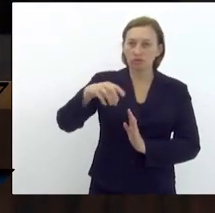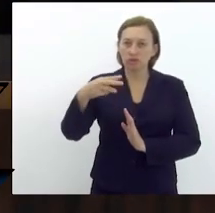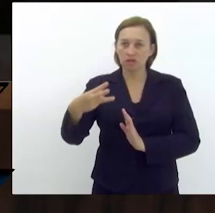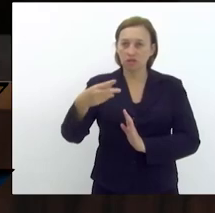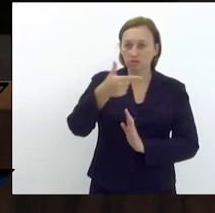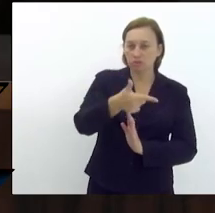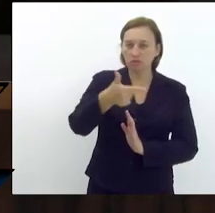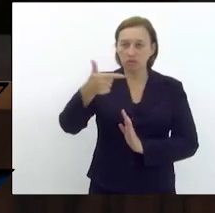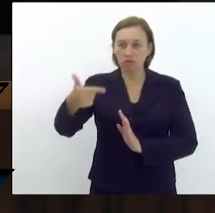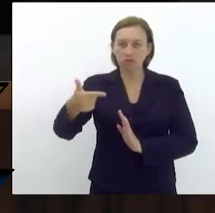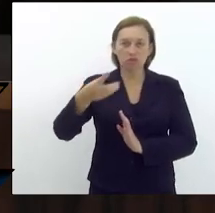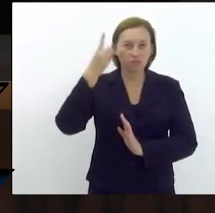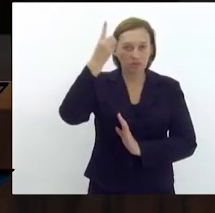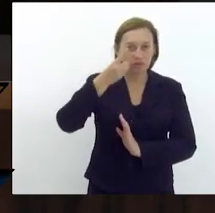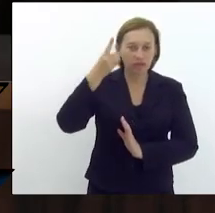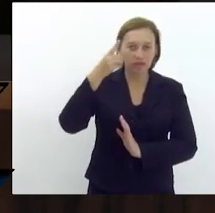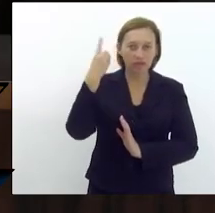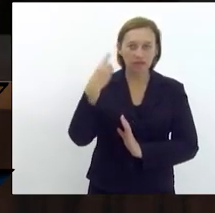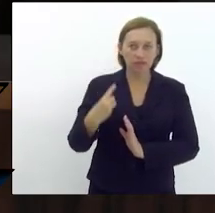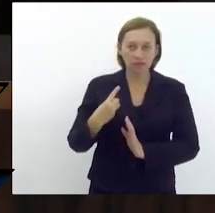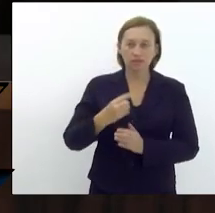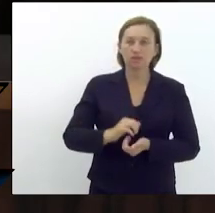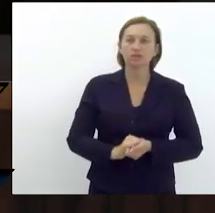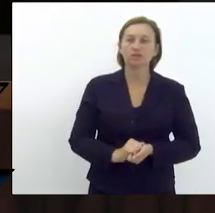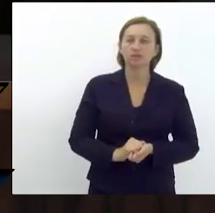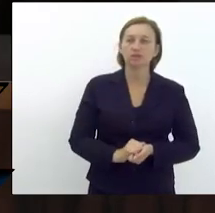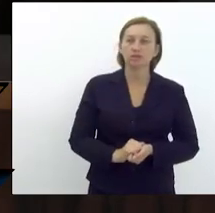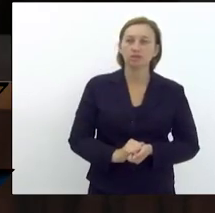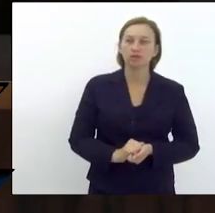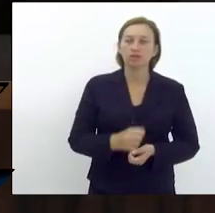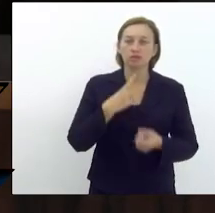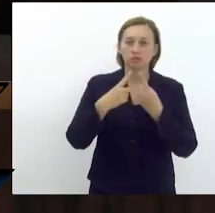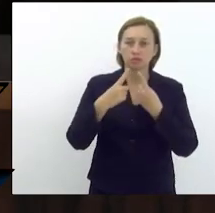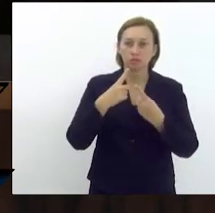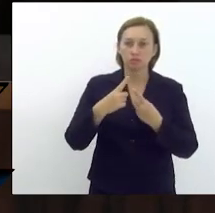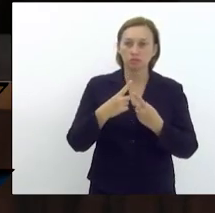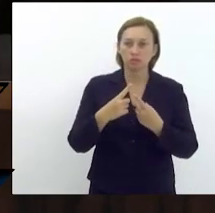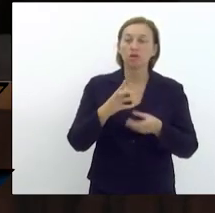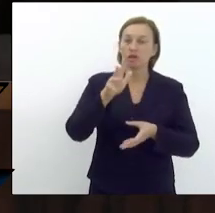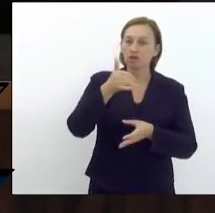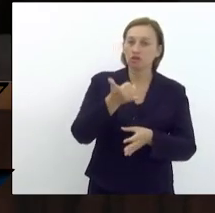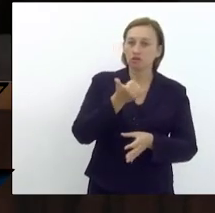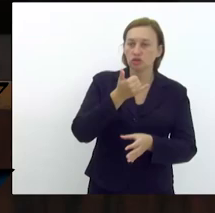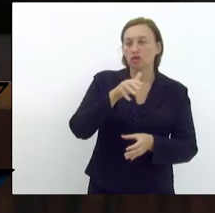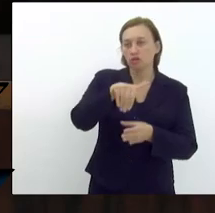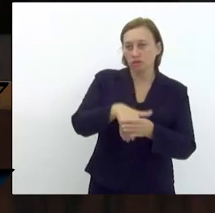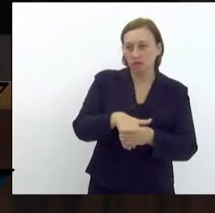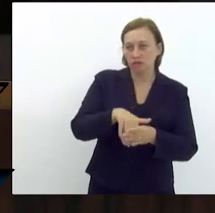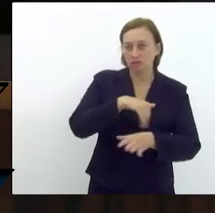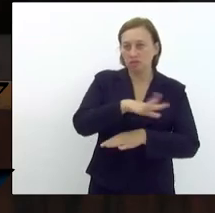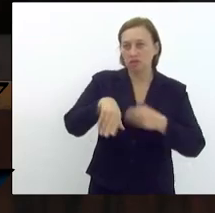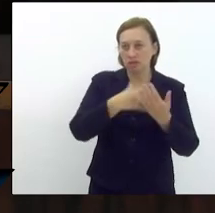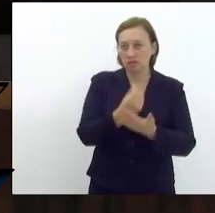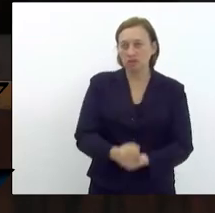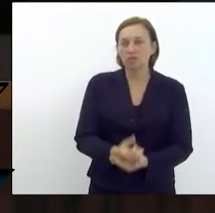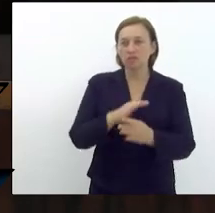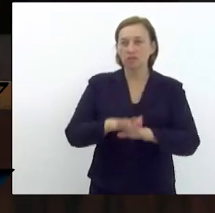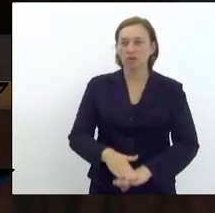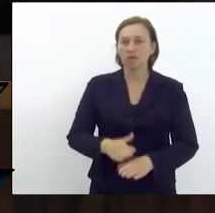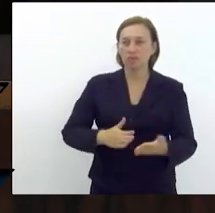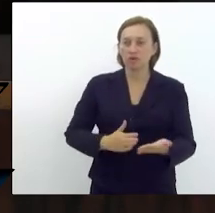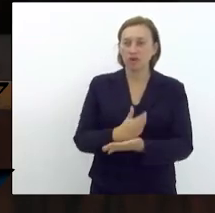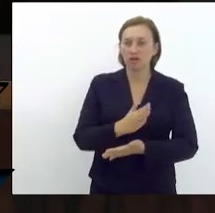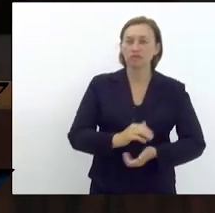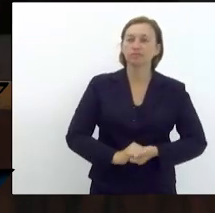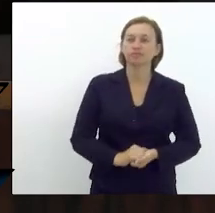2022 deputada Dani Monteiro em discussão em votação sobre os que aprovam permaneçam Como estão